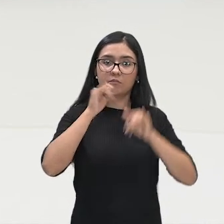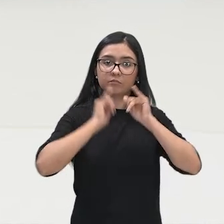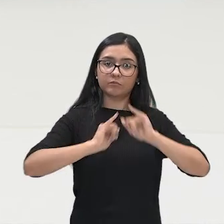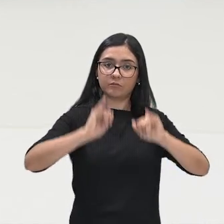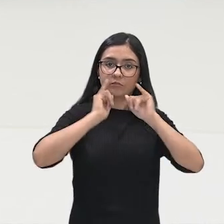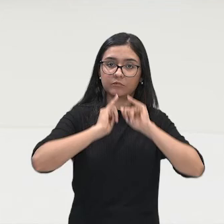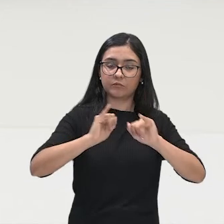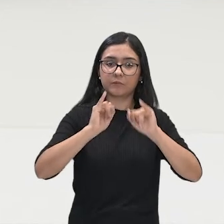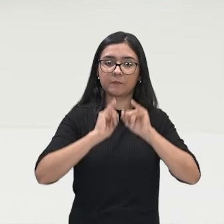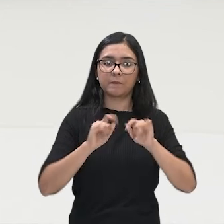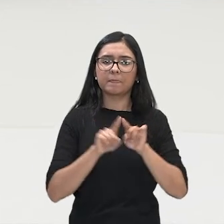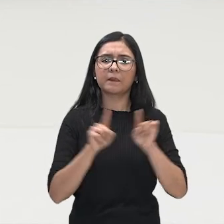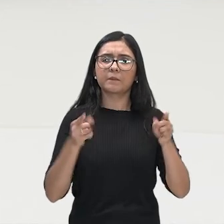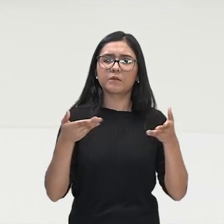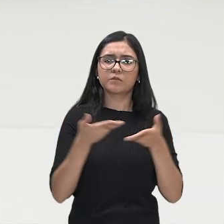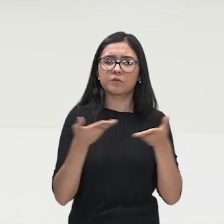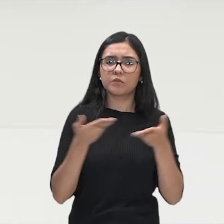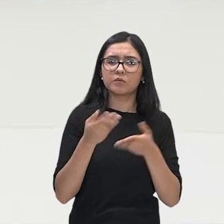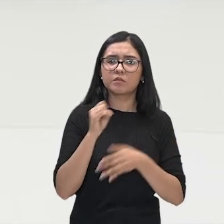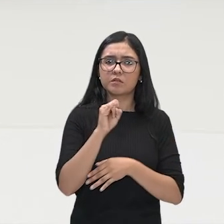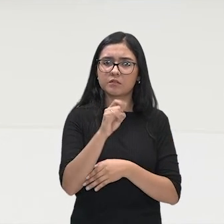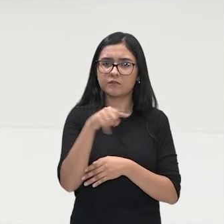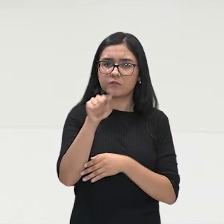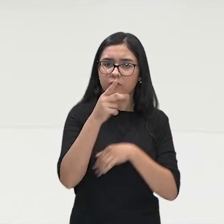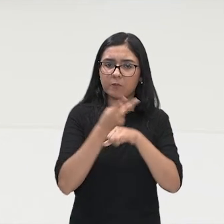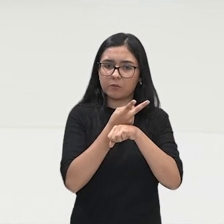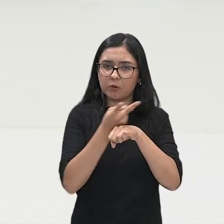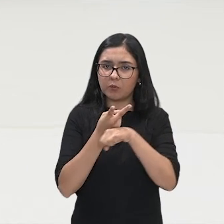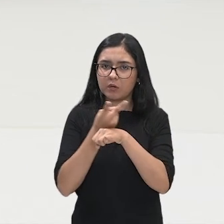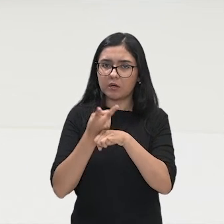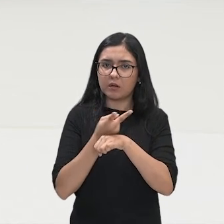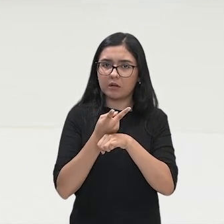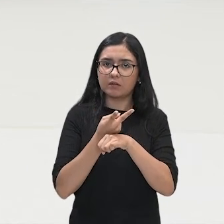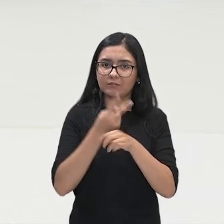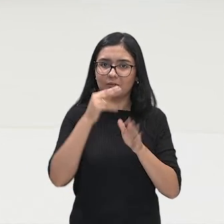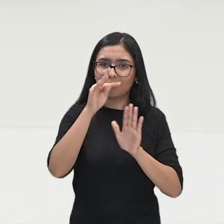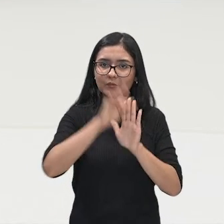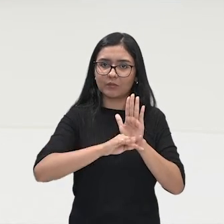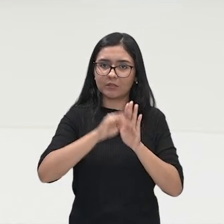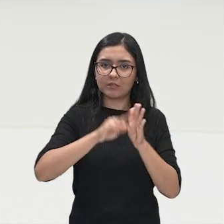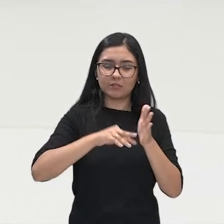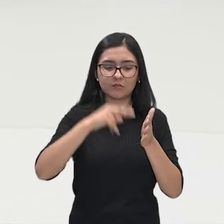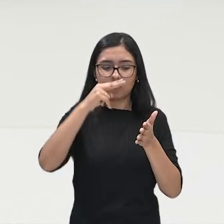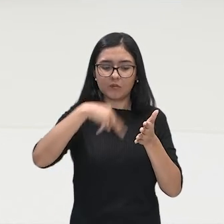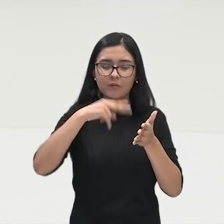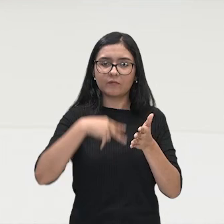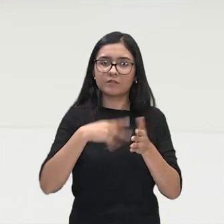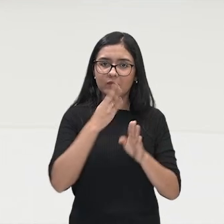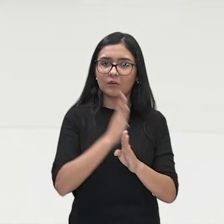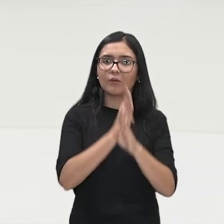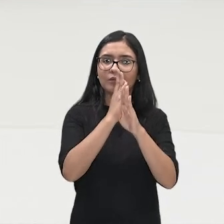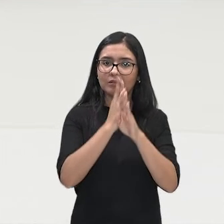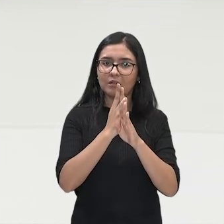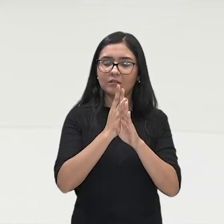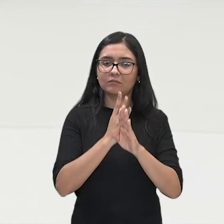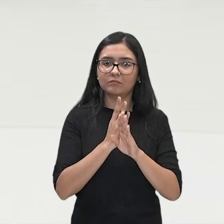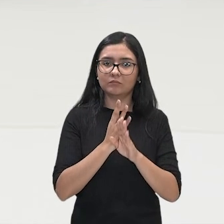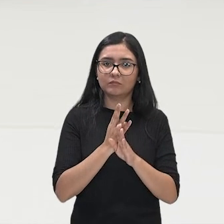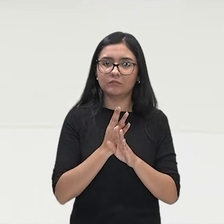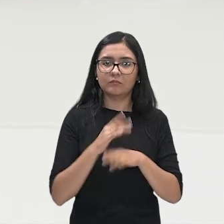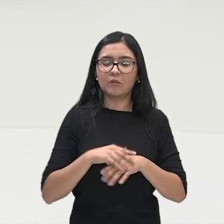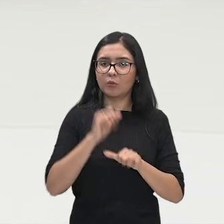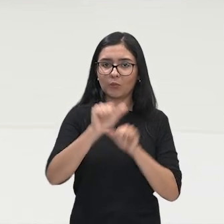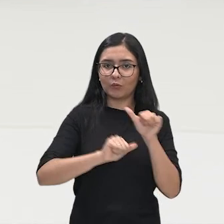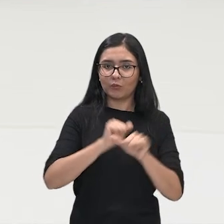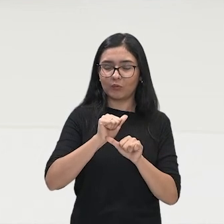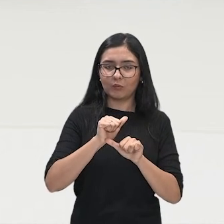mas hoje, se você for procurar para fazer a leitura, nada diferente, né, dos dias